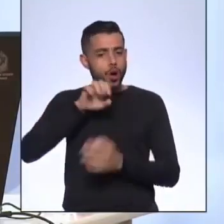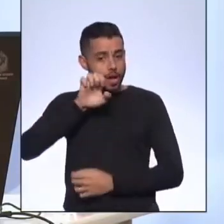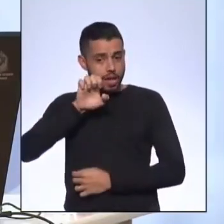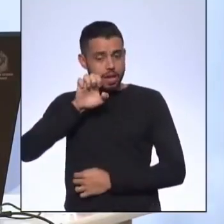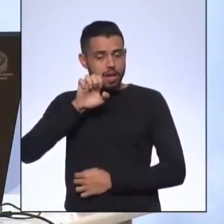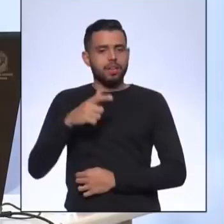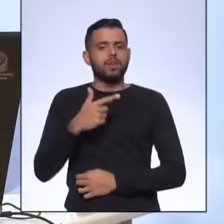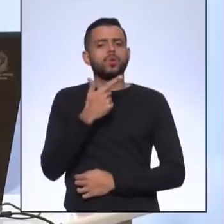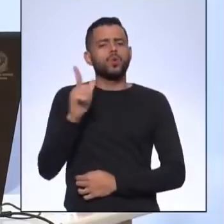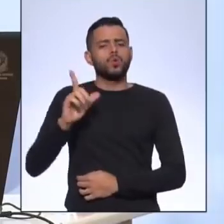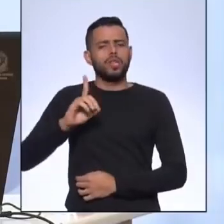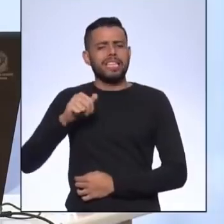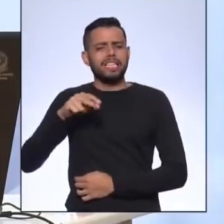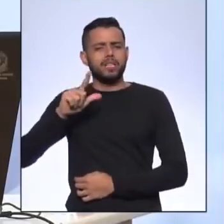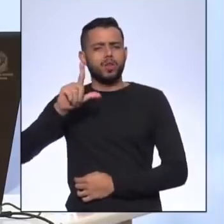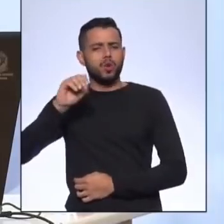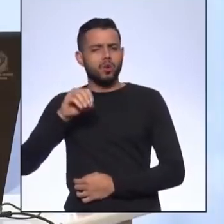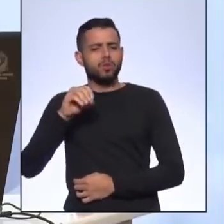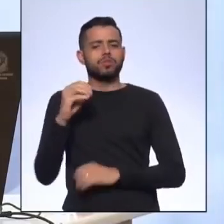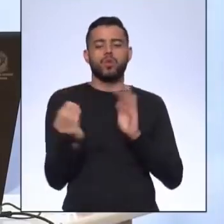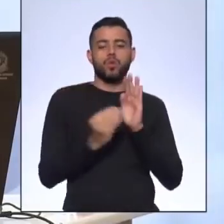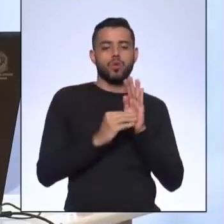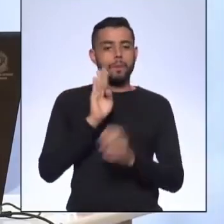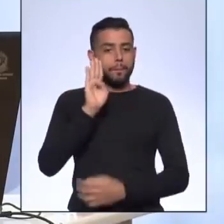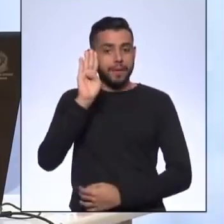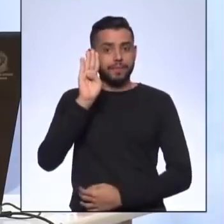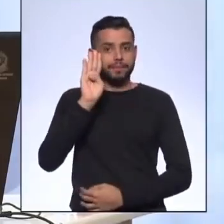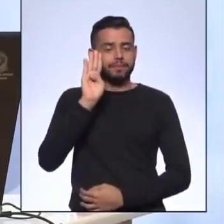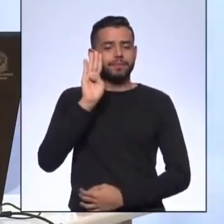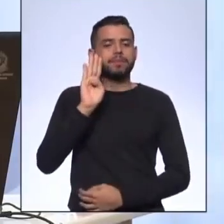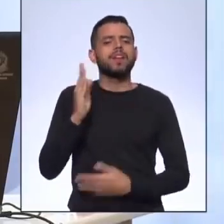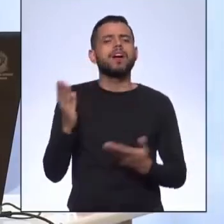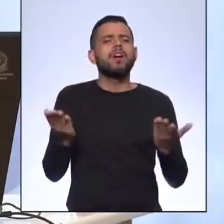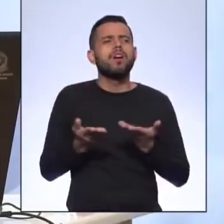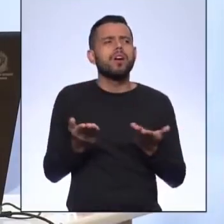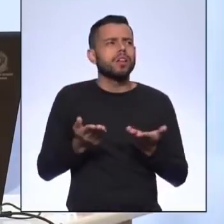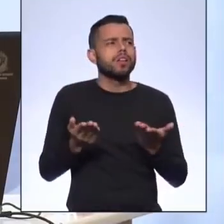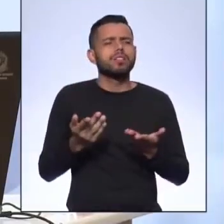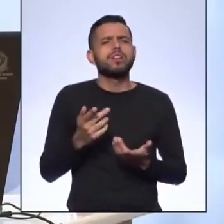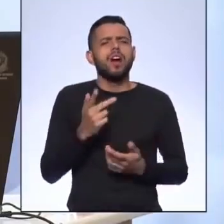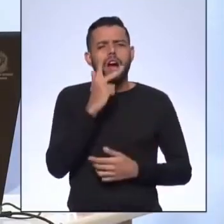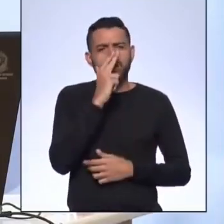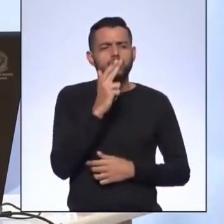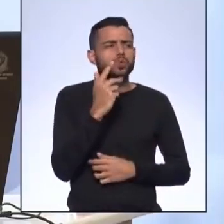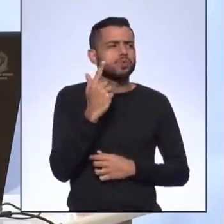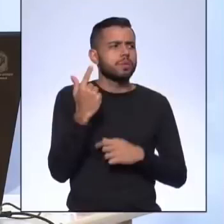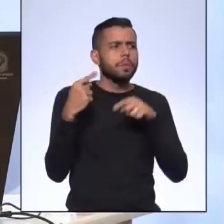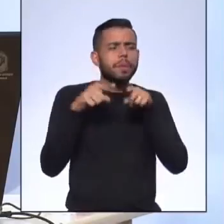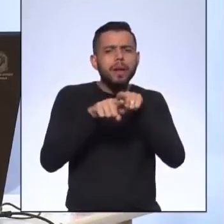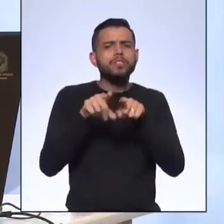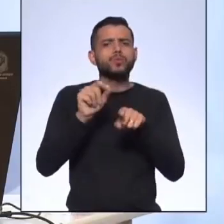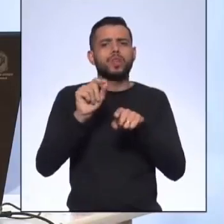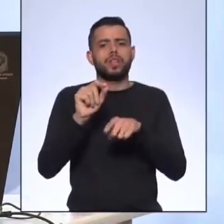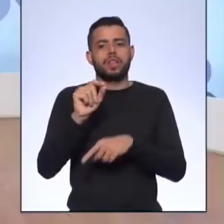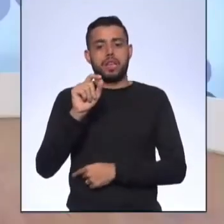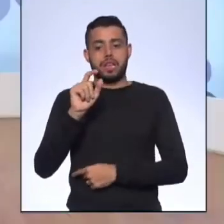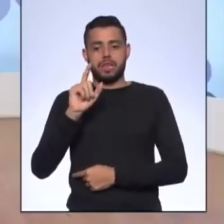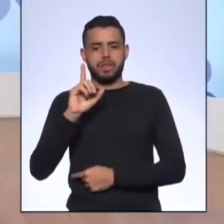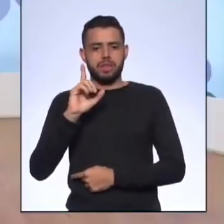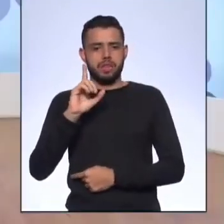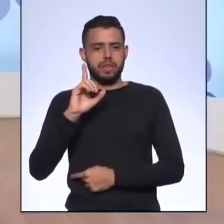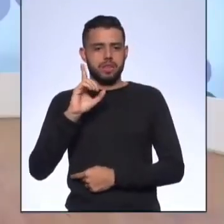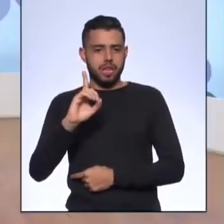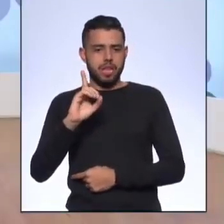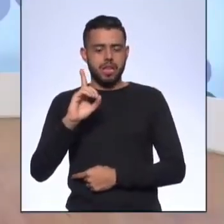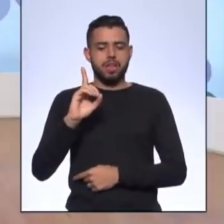O Danilo, o João e a Giovana, o B. E aqui está quase que um empate entre letra D,